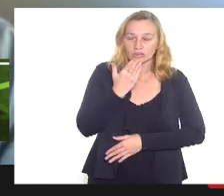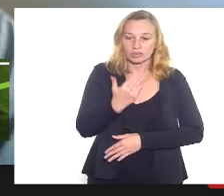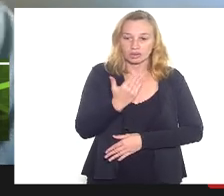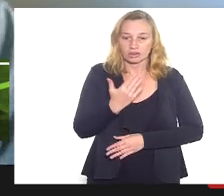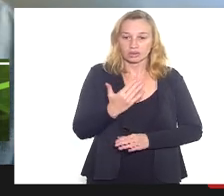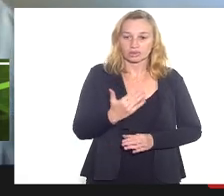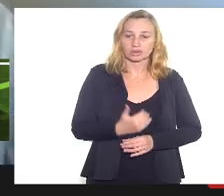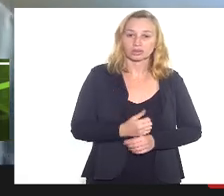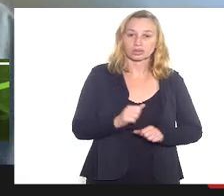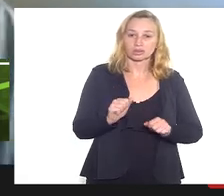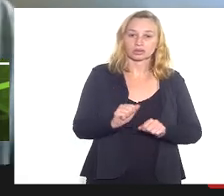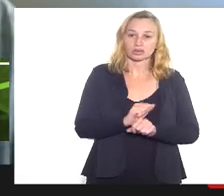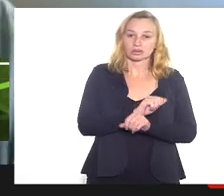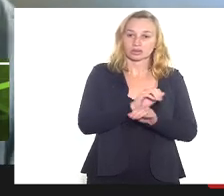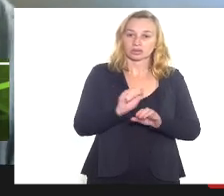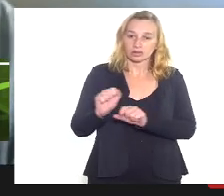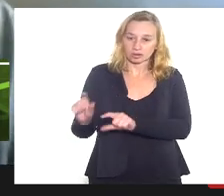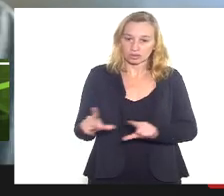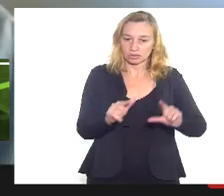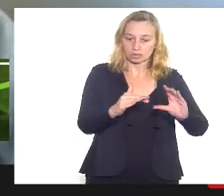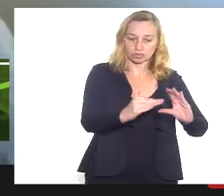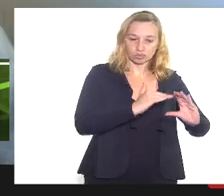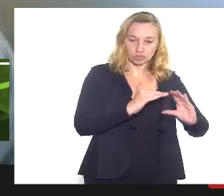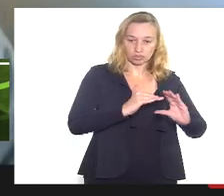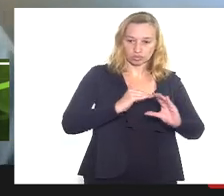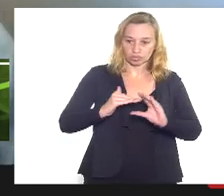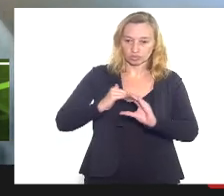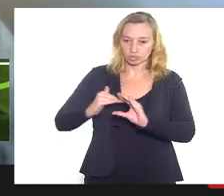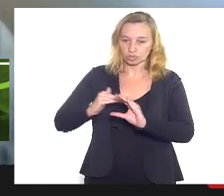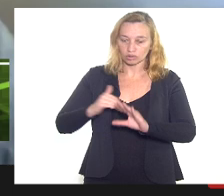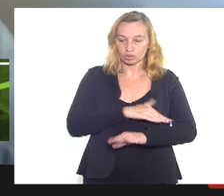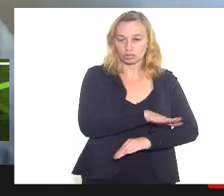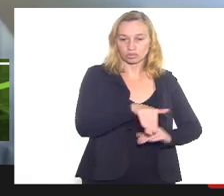as suas transparências para a comissão.